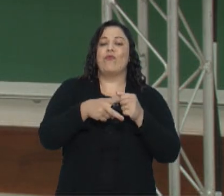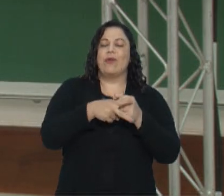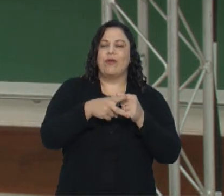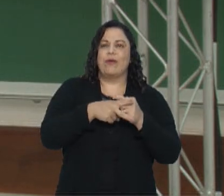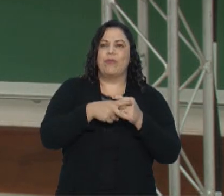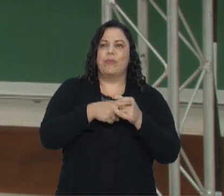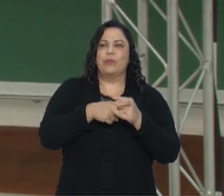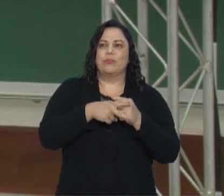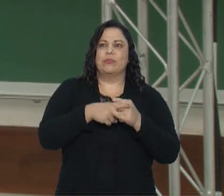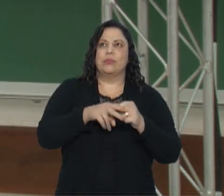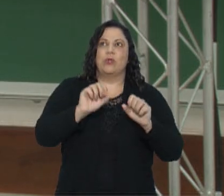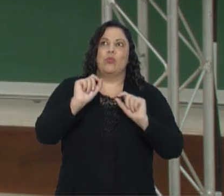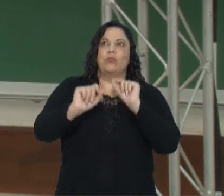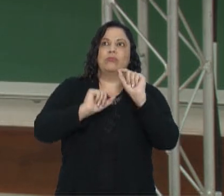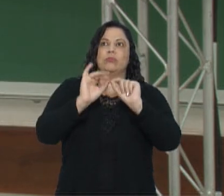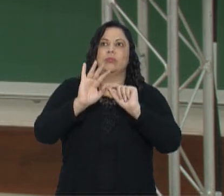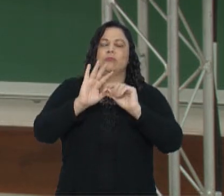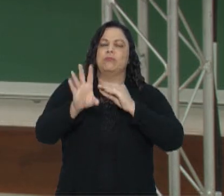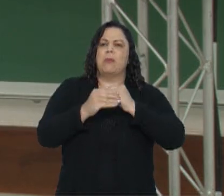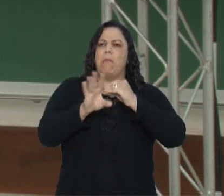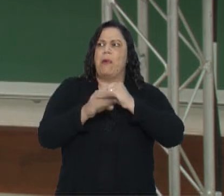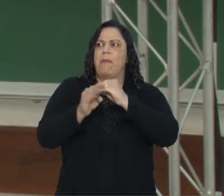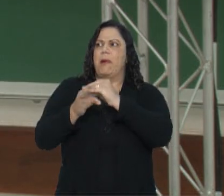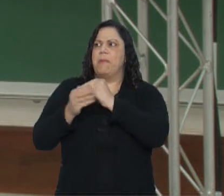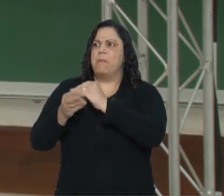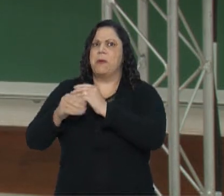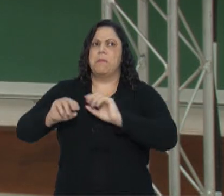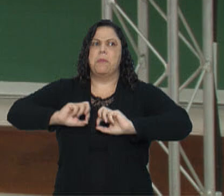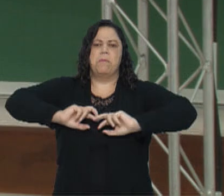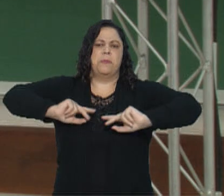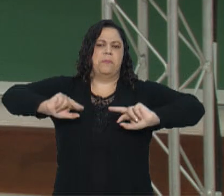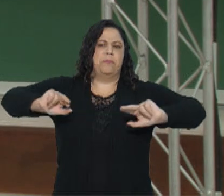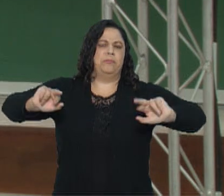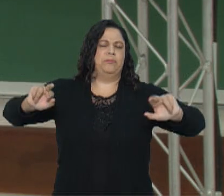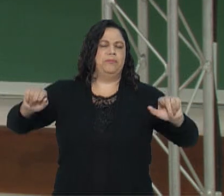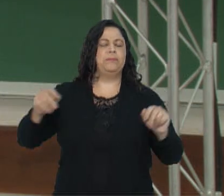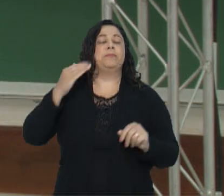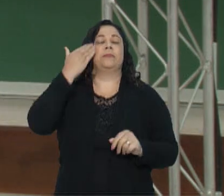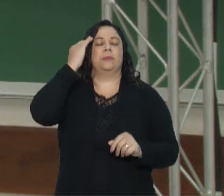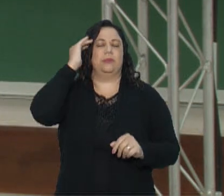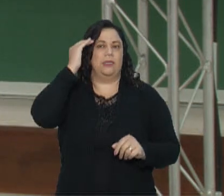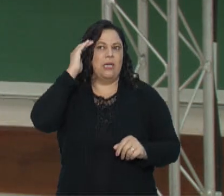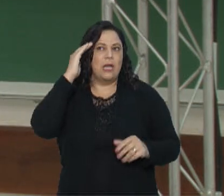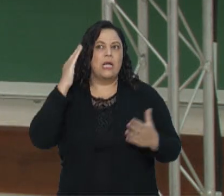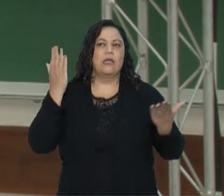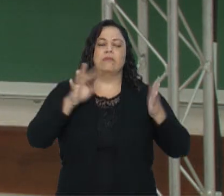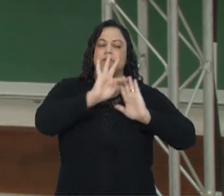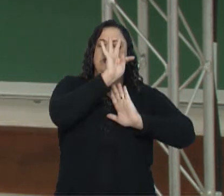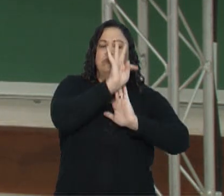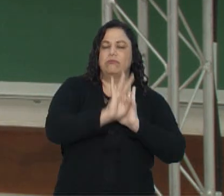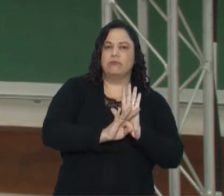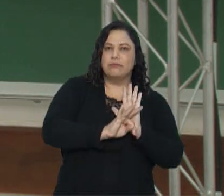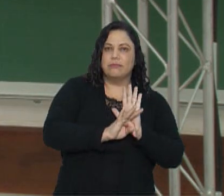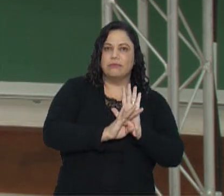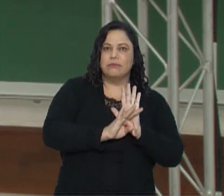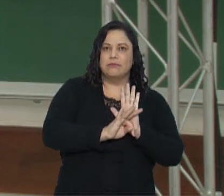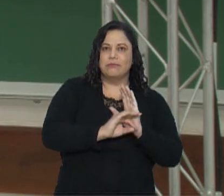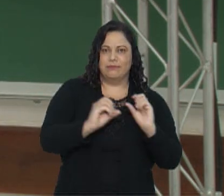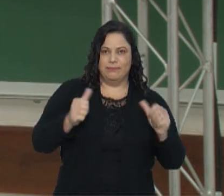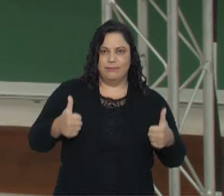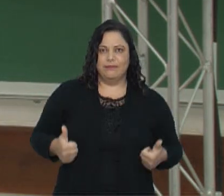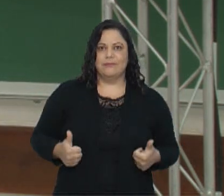amplo, né? Amplo de coisas. E nós precisamos dar conta para que haja entendimento do nosso texto num todo,